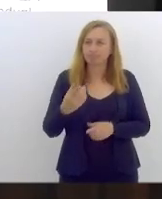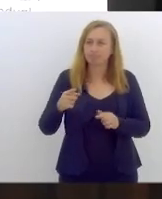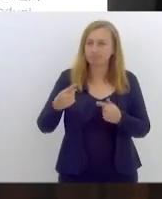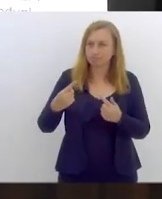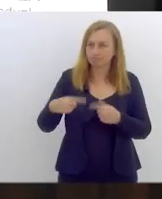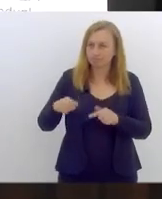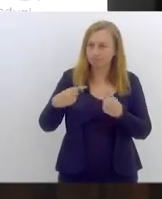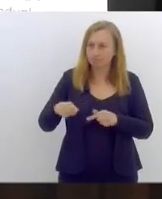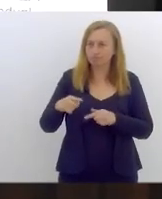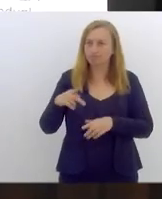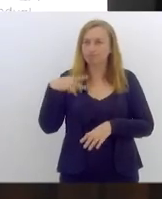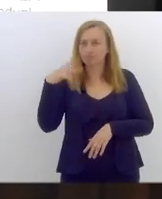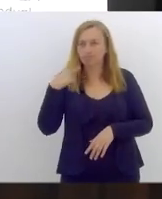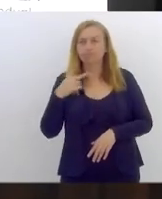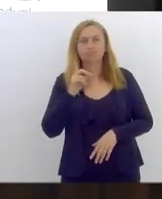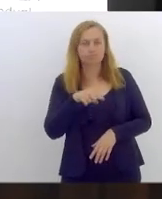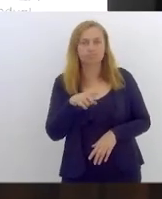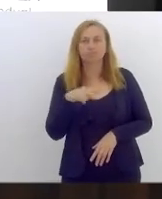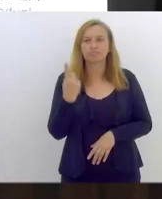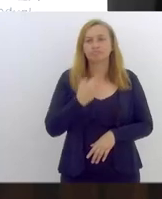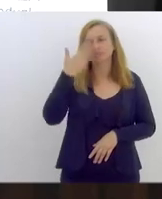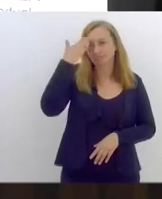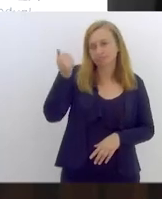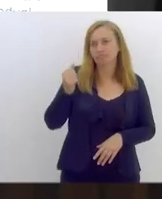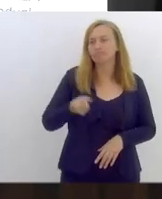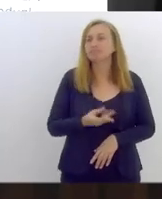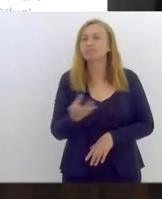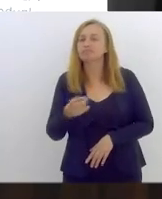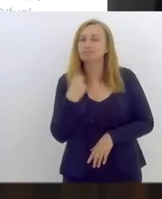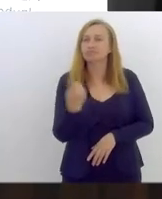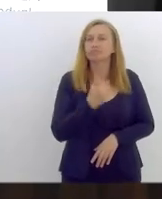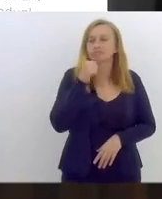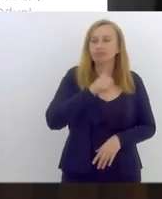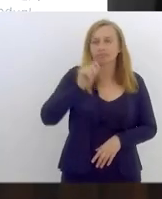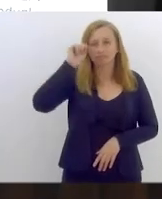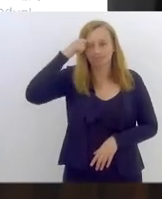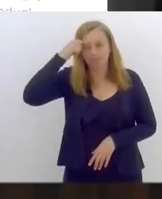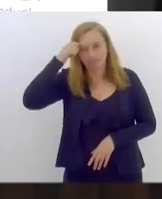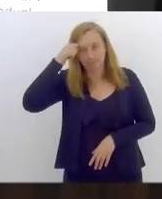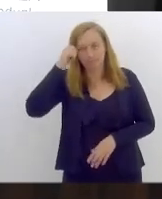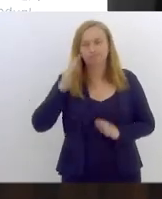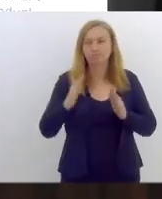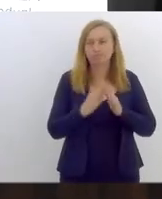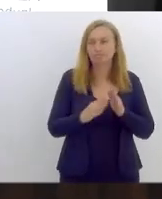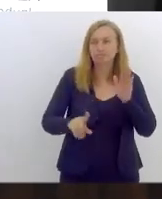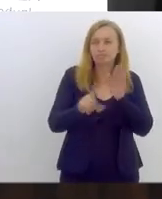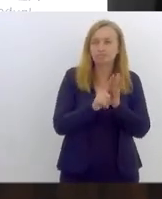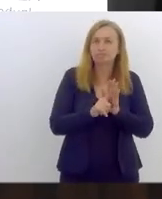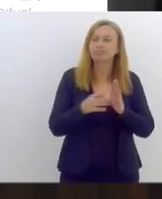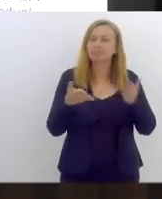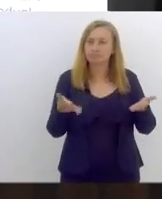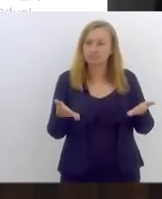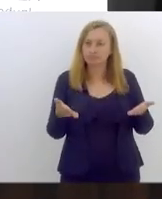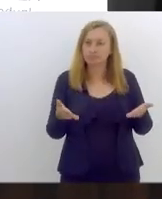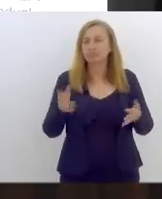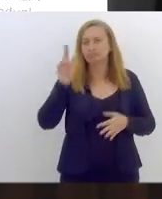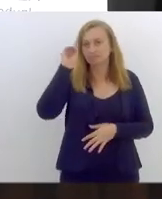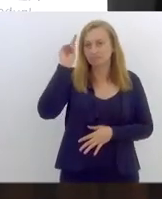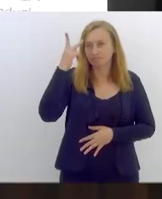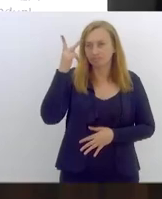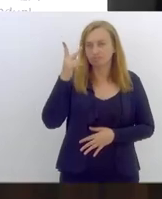perseguição política, né? Nós sabemos o quanto que nós, mulheres pretas, em casas legislativas como essa, que